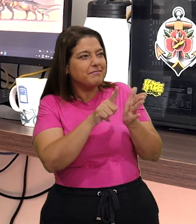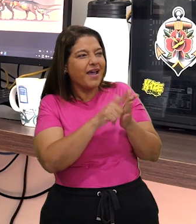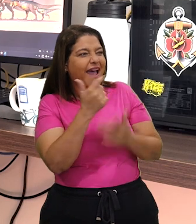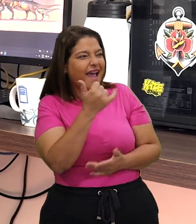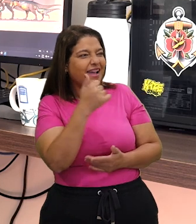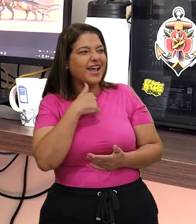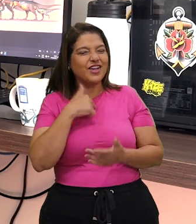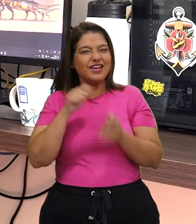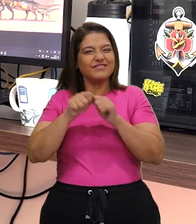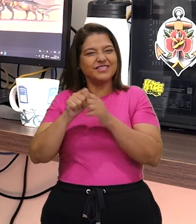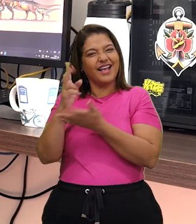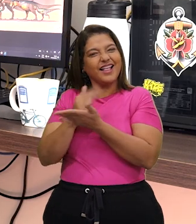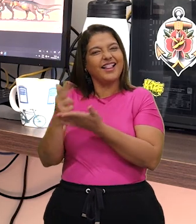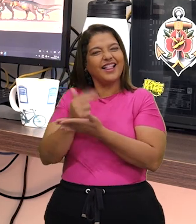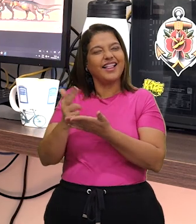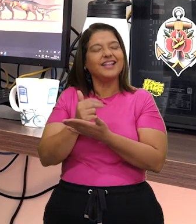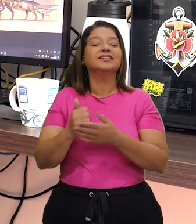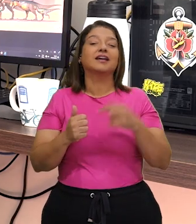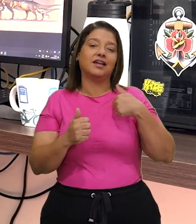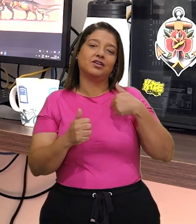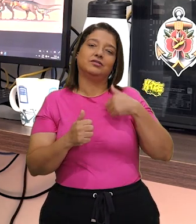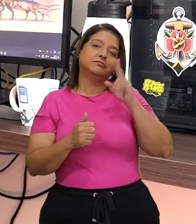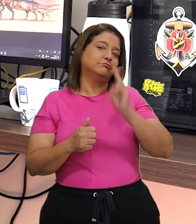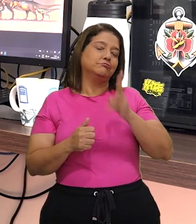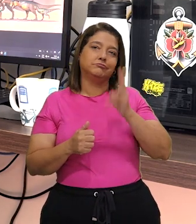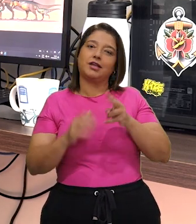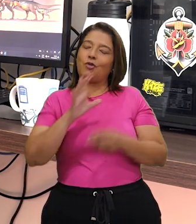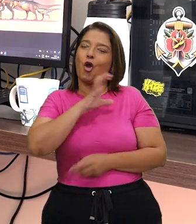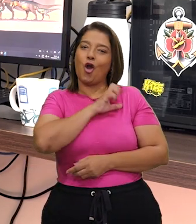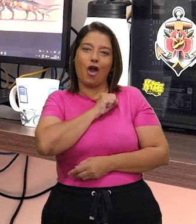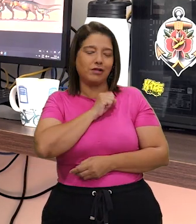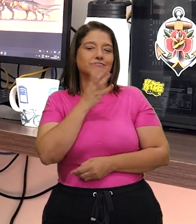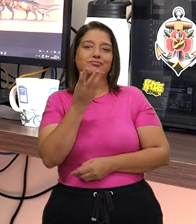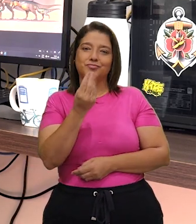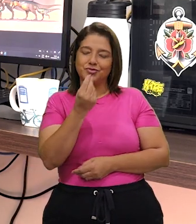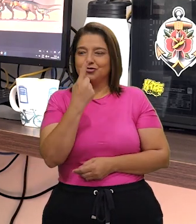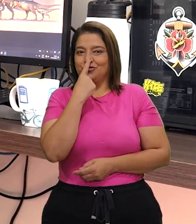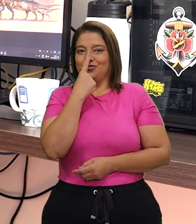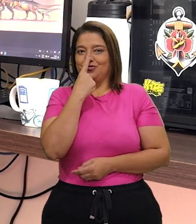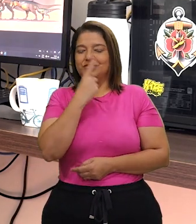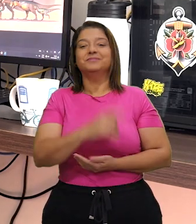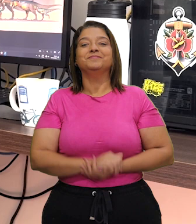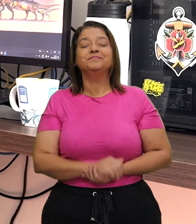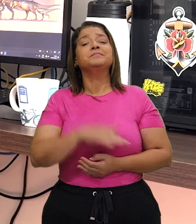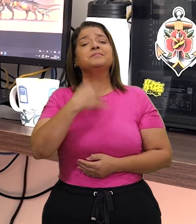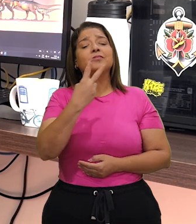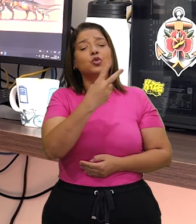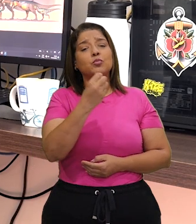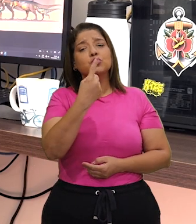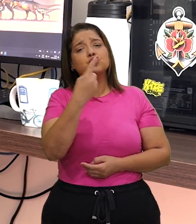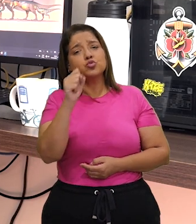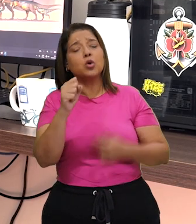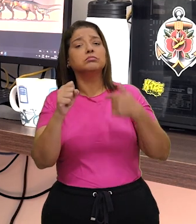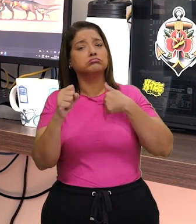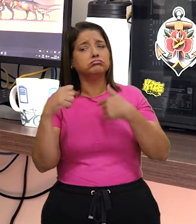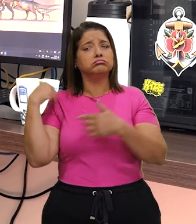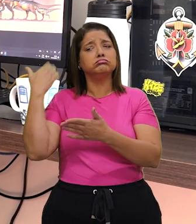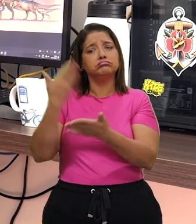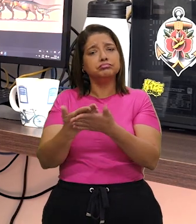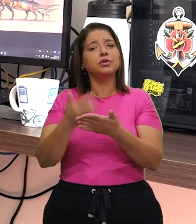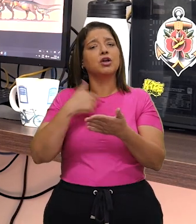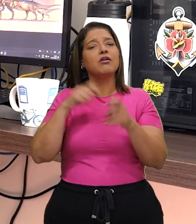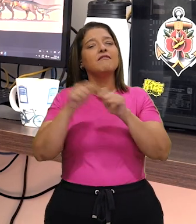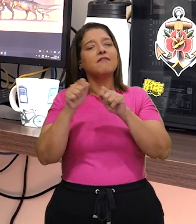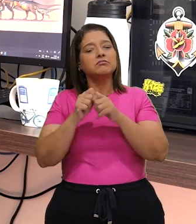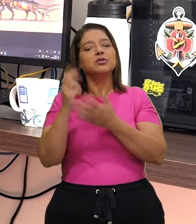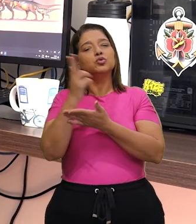desenhando e era meu passatempo e até 2018 eu ficava no papel desenhando com caneta nim